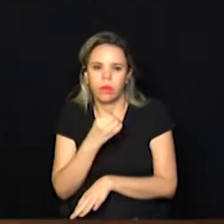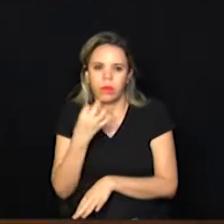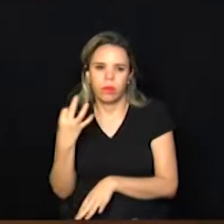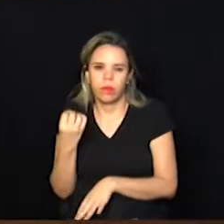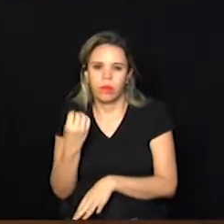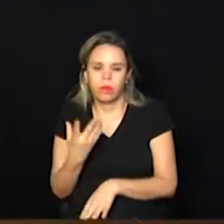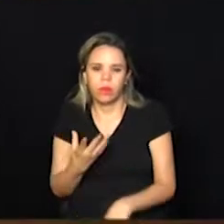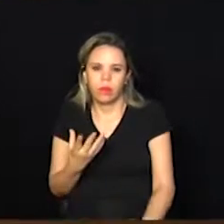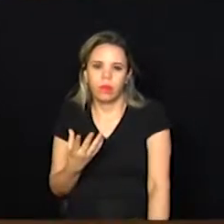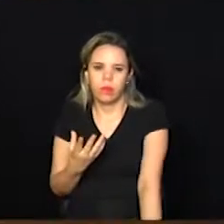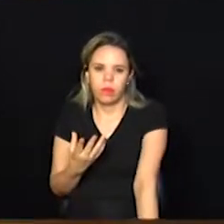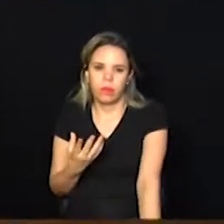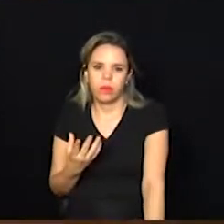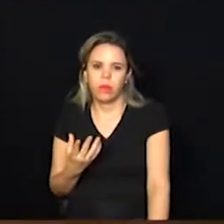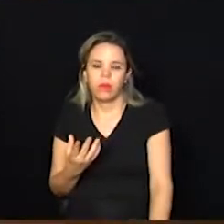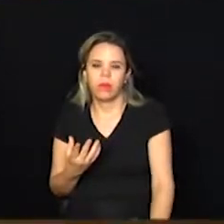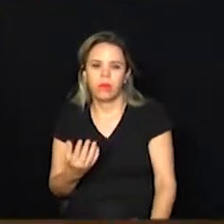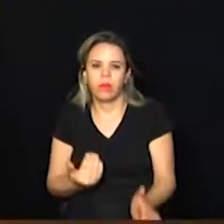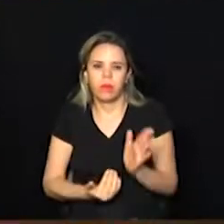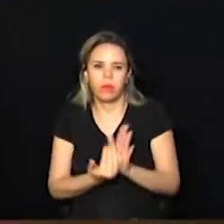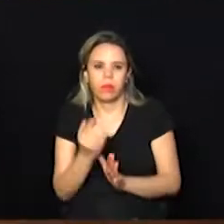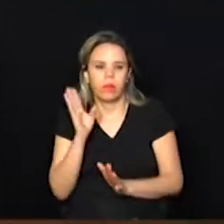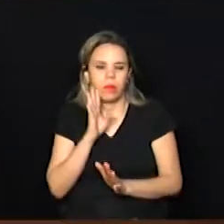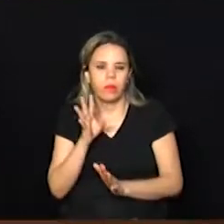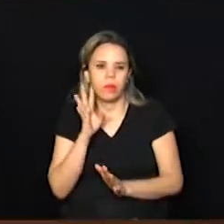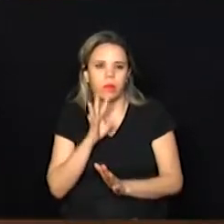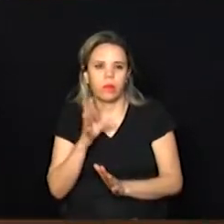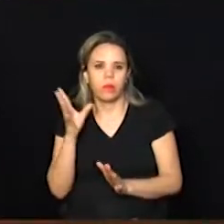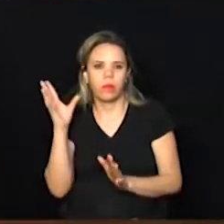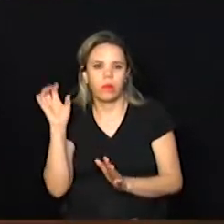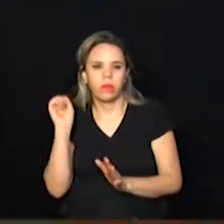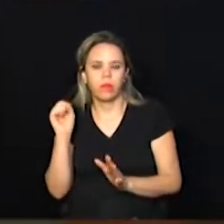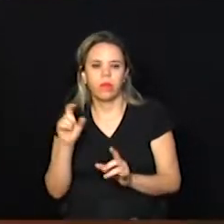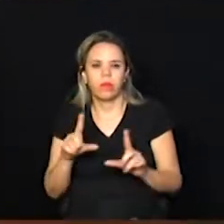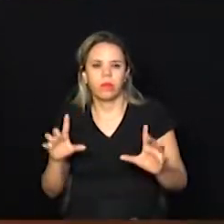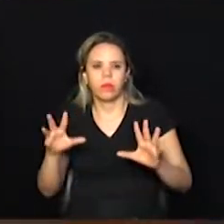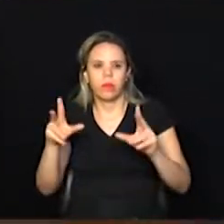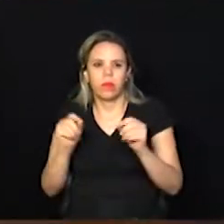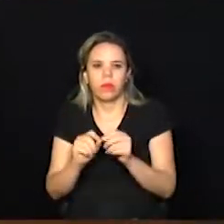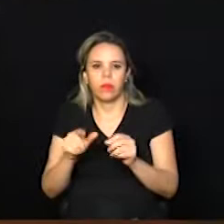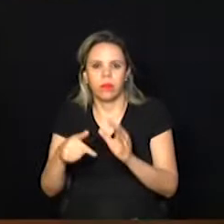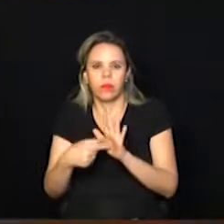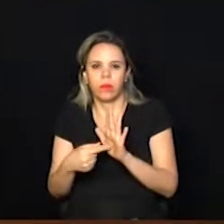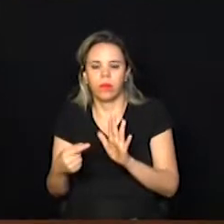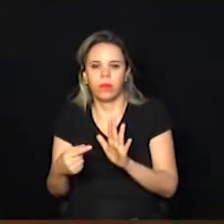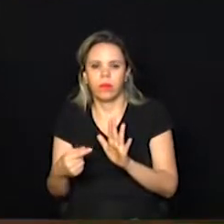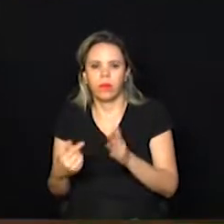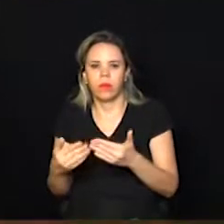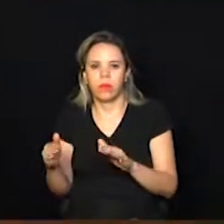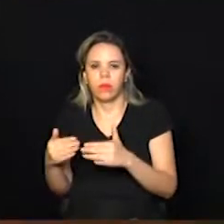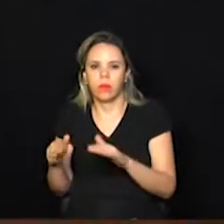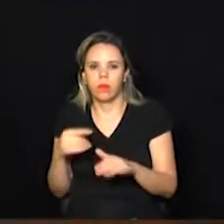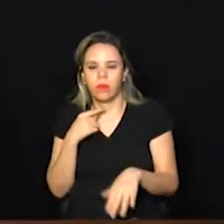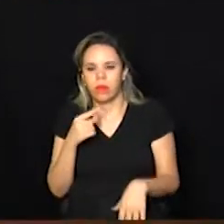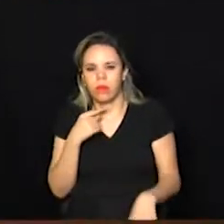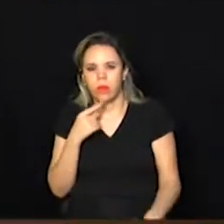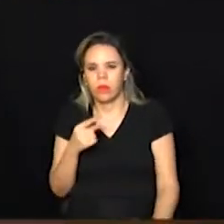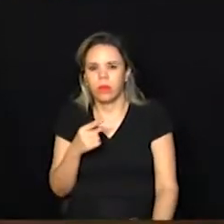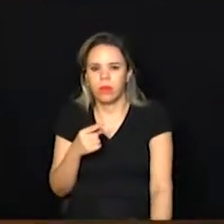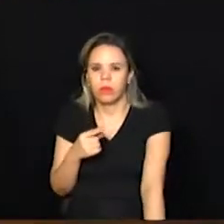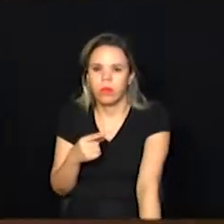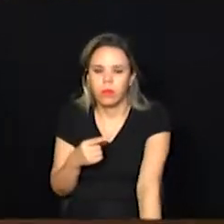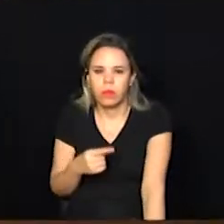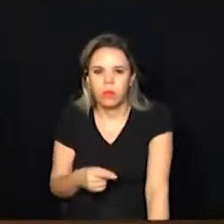E a gente acaba ficando redundante. Então, acho que é legal a gente ouvir a apresentação como um todo, e aí depois a gente abre para a gente, então, para as